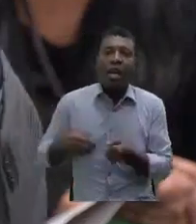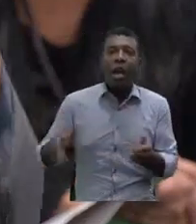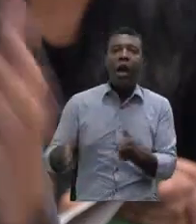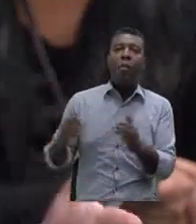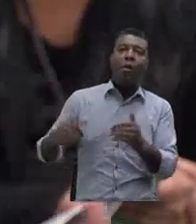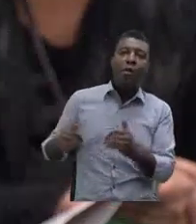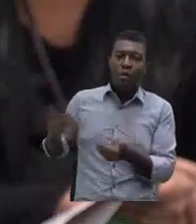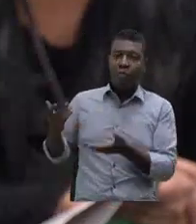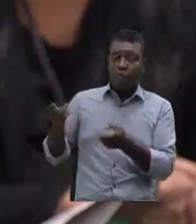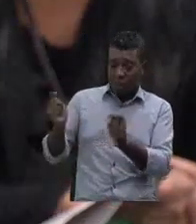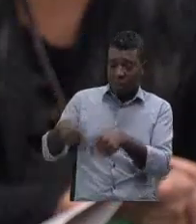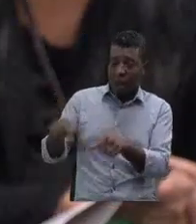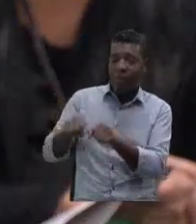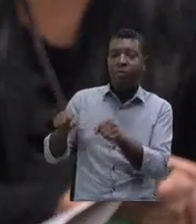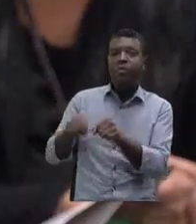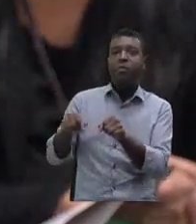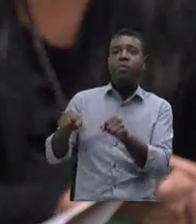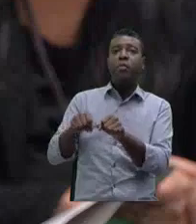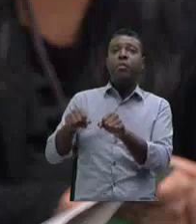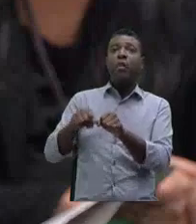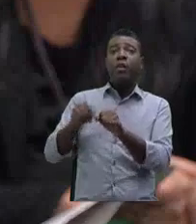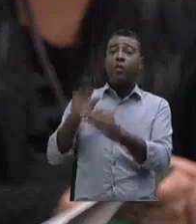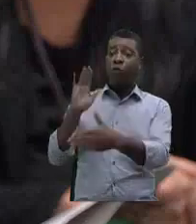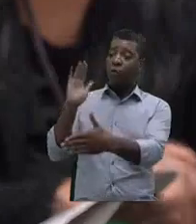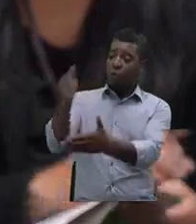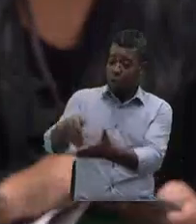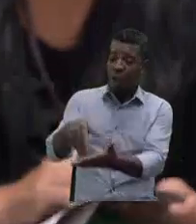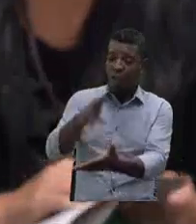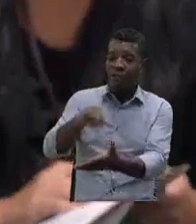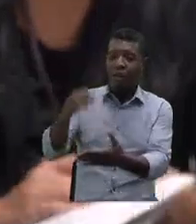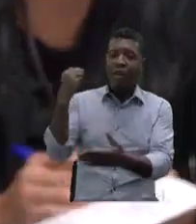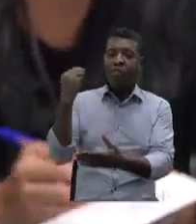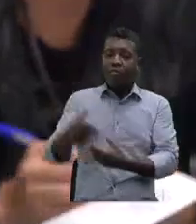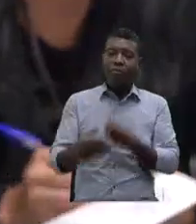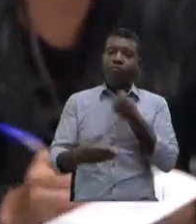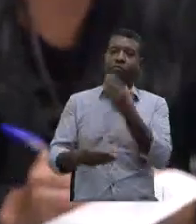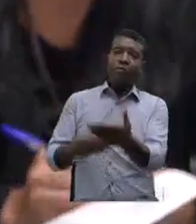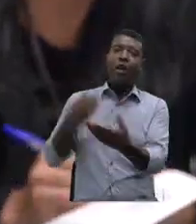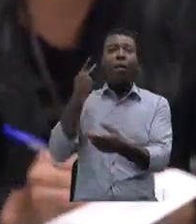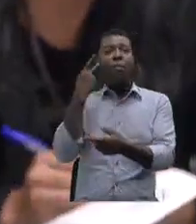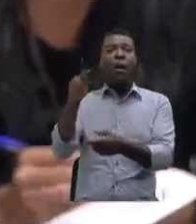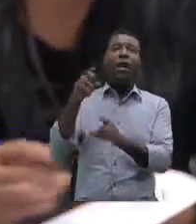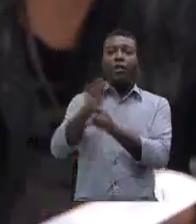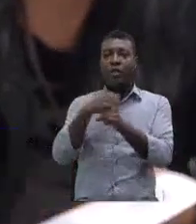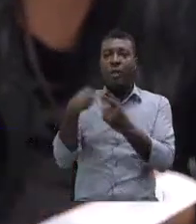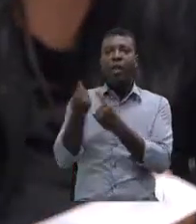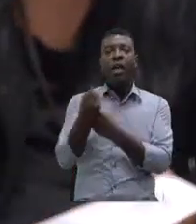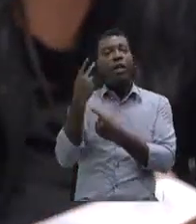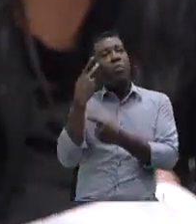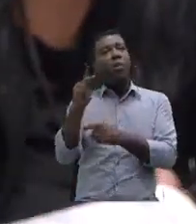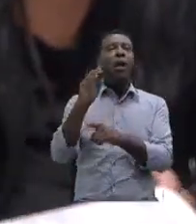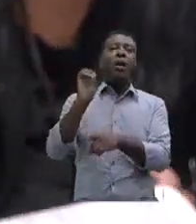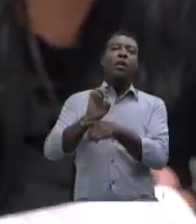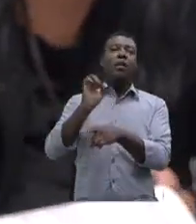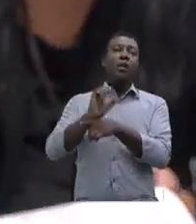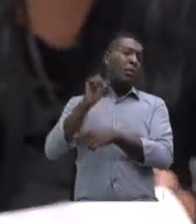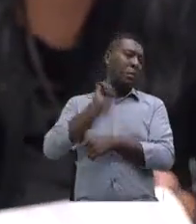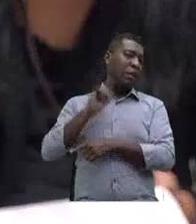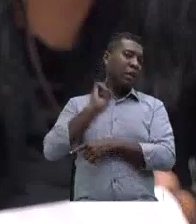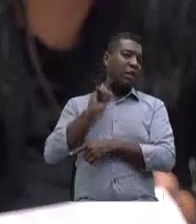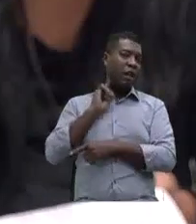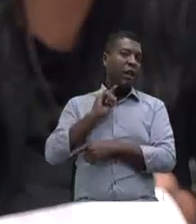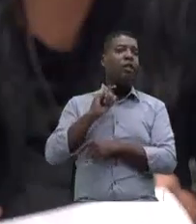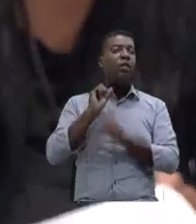fim, se darão em grandes entregas para a nossa sociedade, para o nosso Estado de Minas Gerais. Podem contar conosco no que